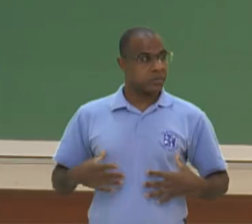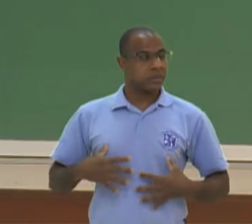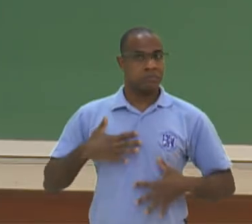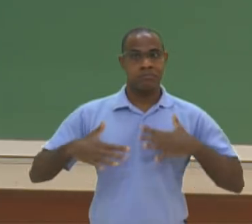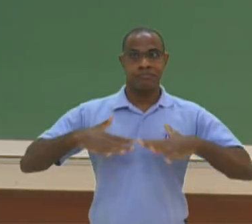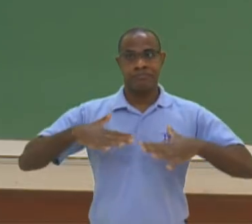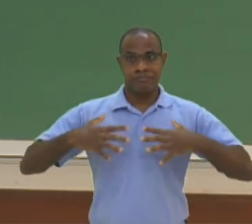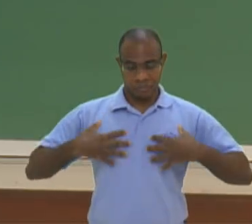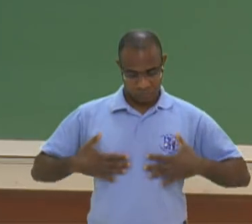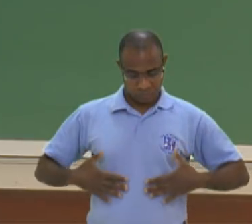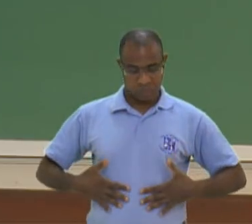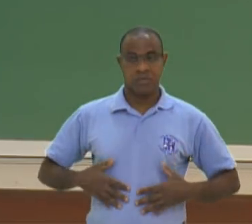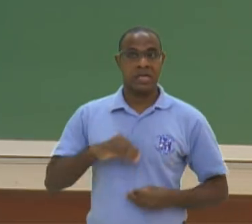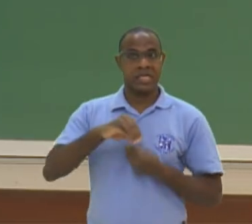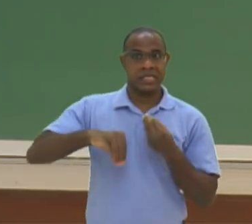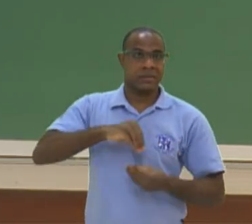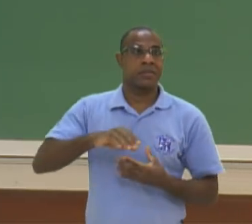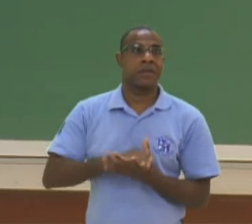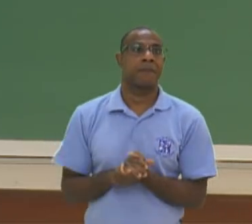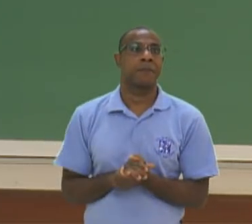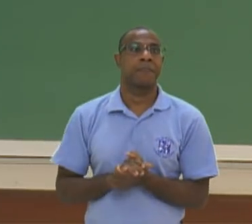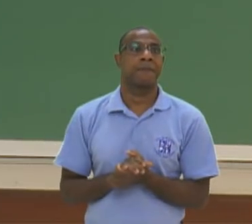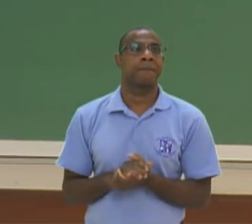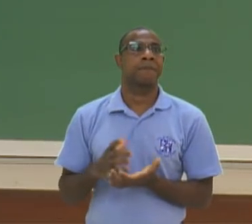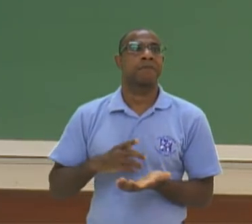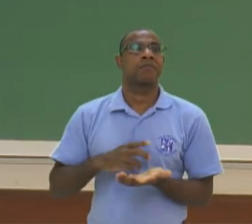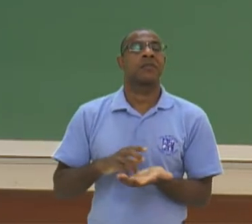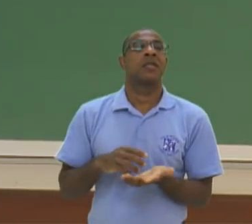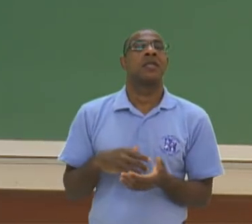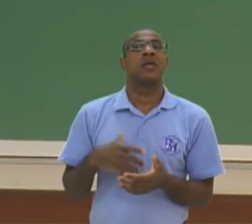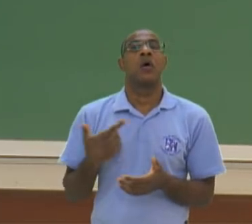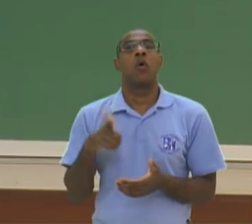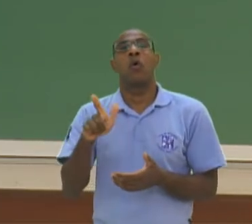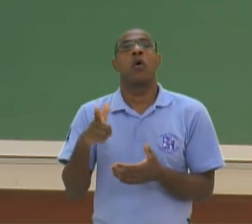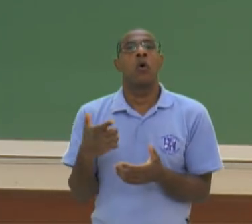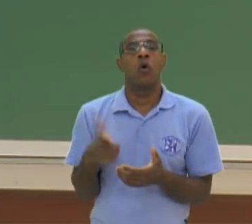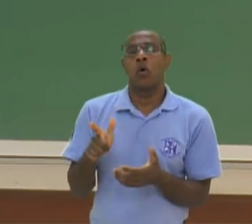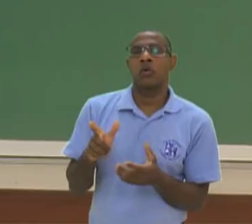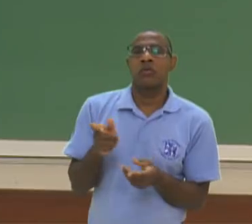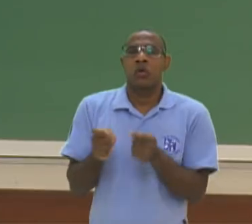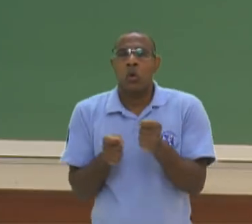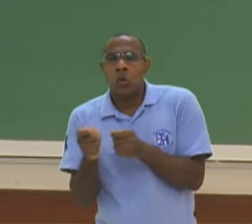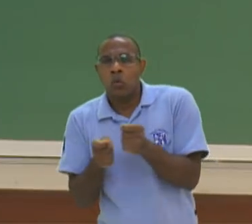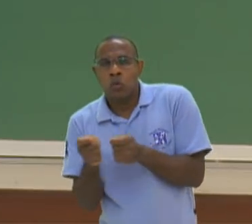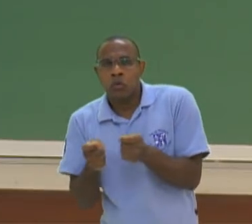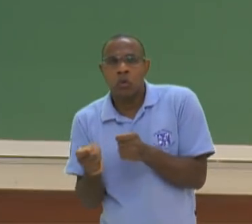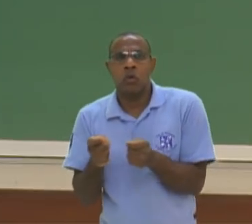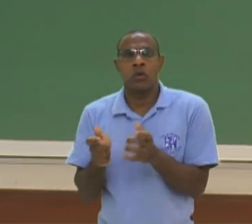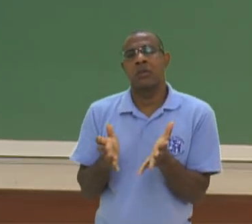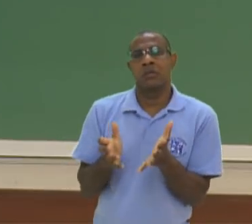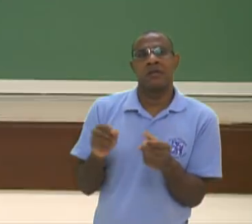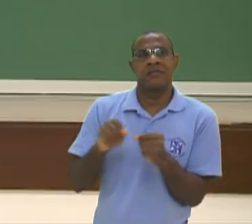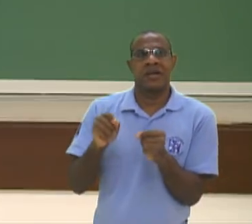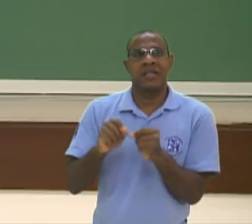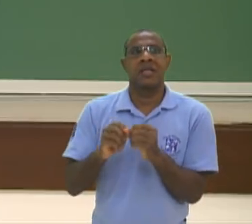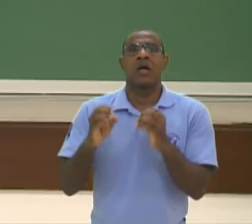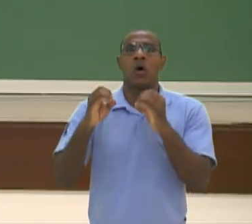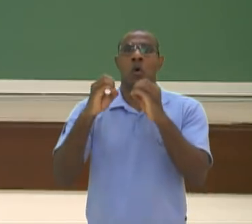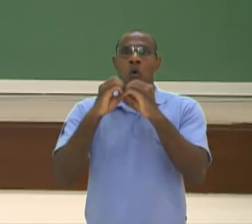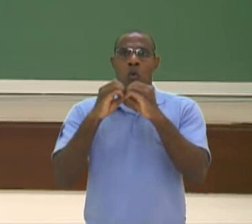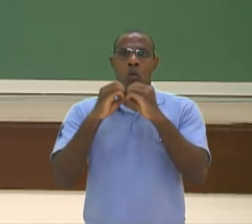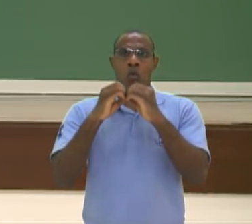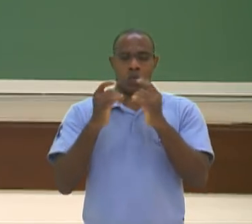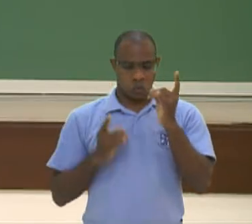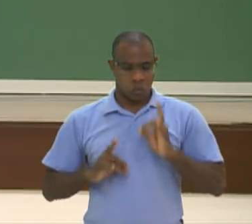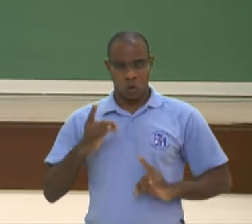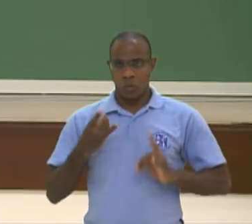reações químicas. Então, entre essas regulações, entre esse controle aí realizado pelos hormônios, ó,